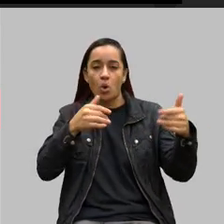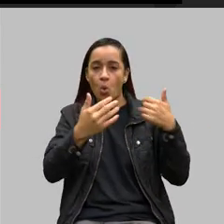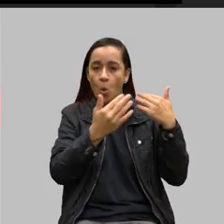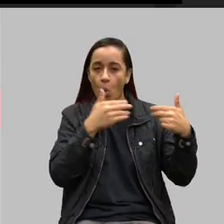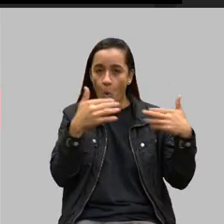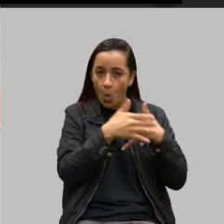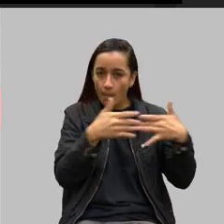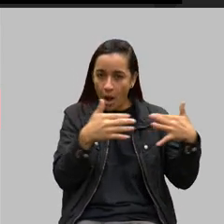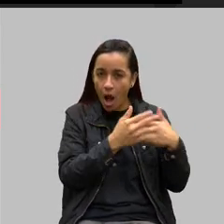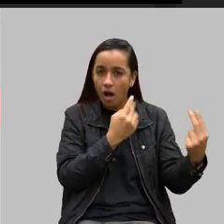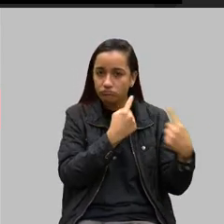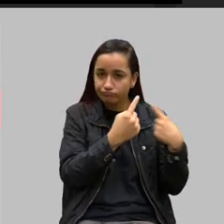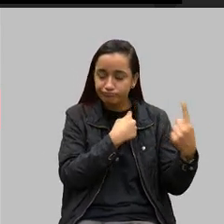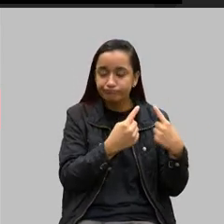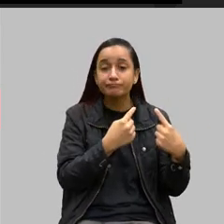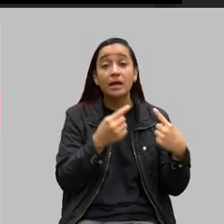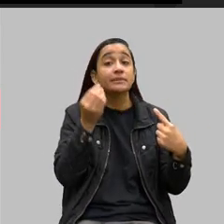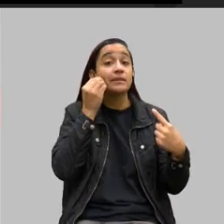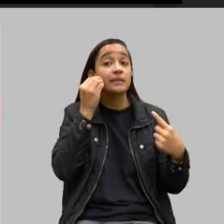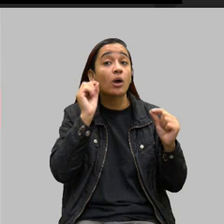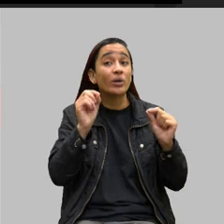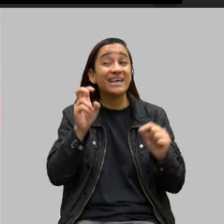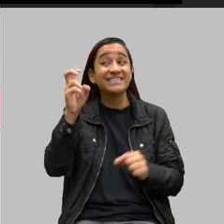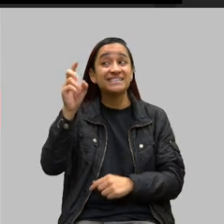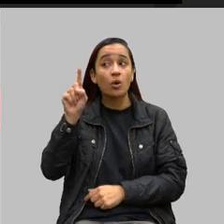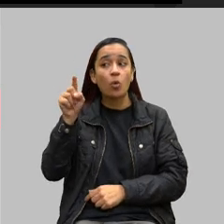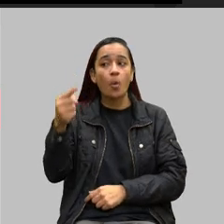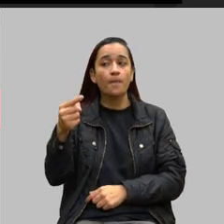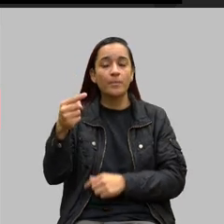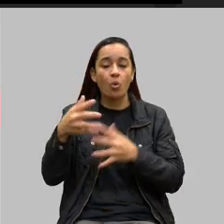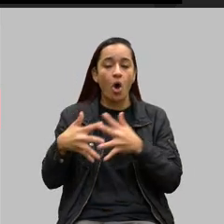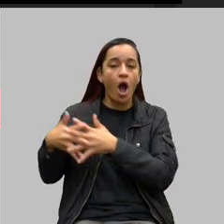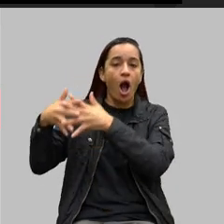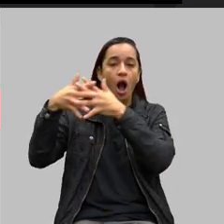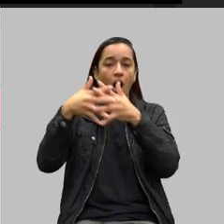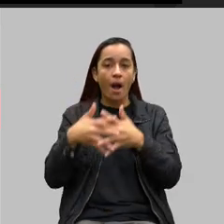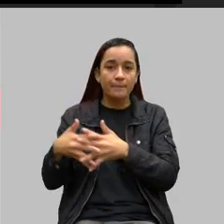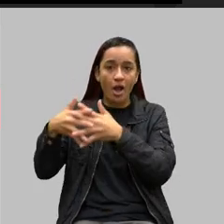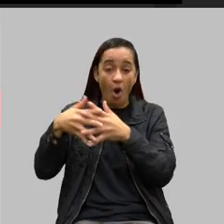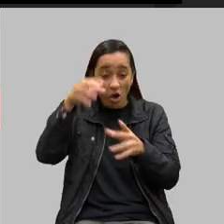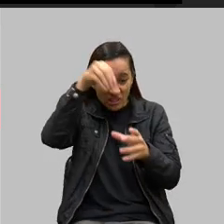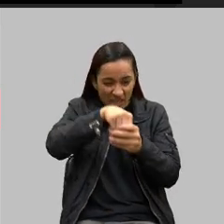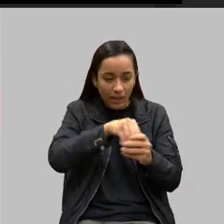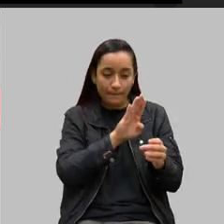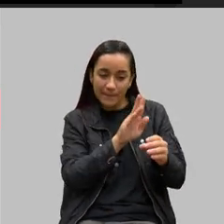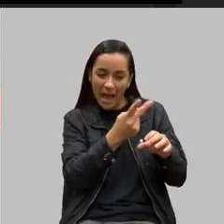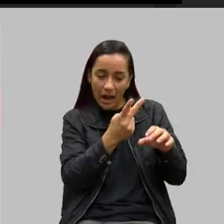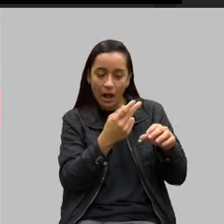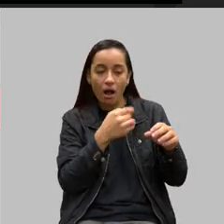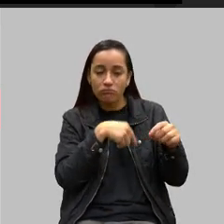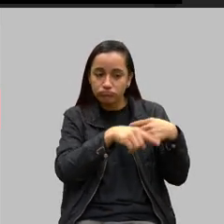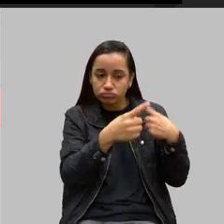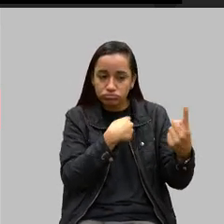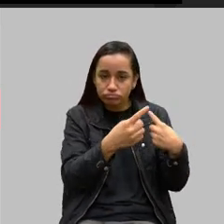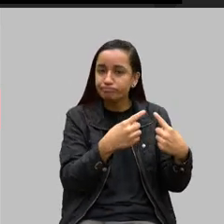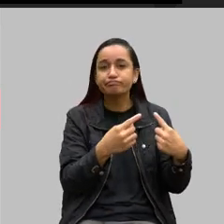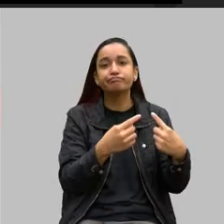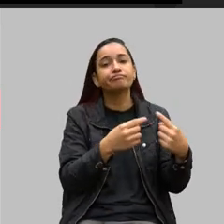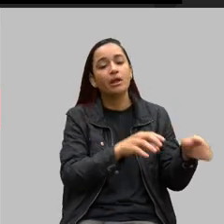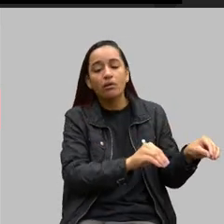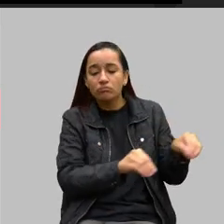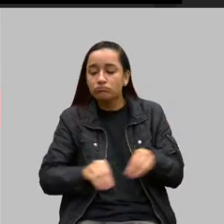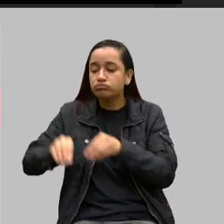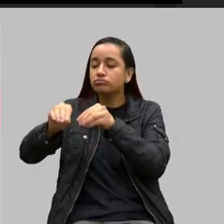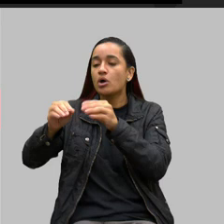é tirar mais de 5.000 caminhões por dia né Que circulam hoje dentro de Belo Horizonte no anel rodoviário infelizmente causou and